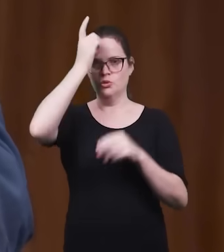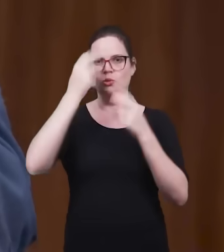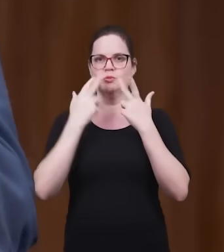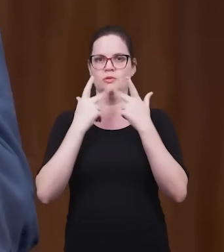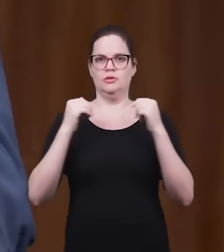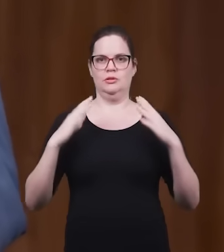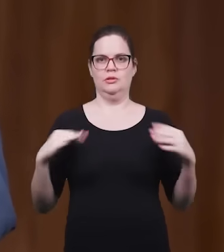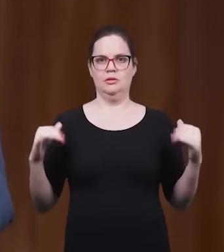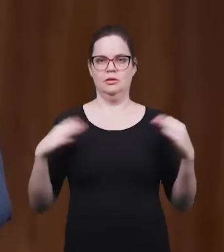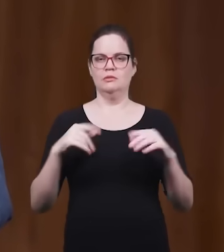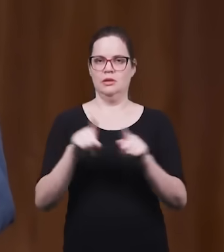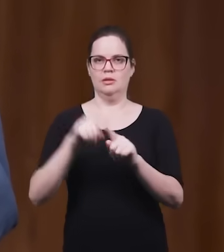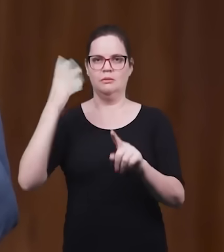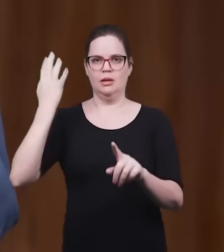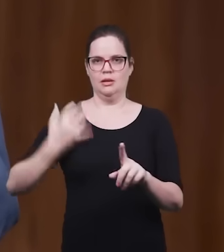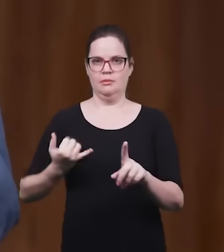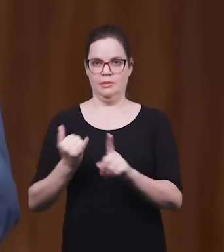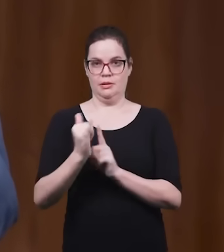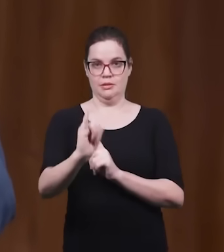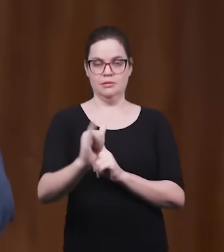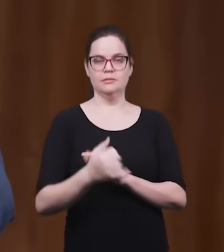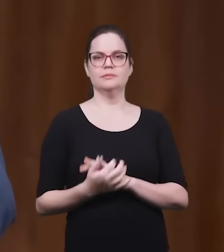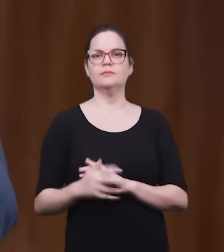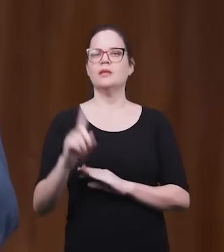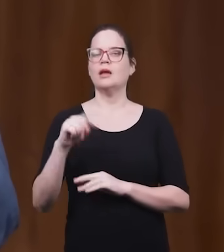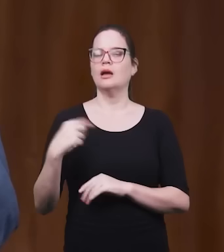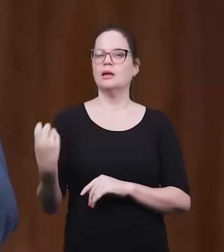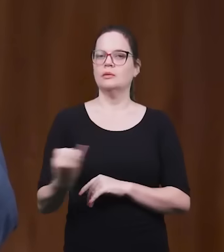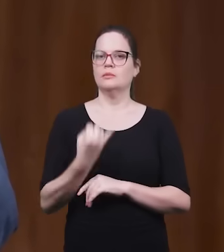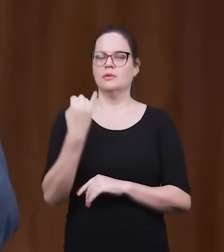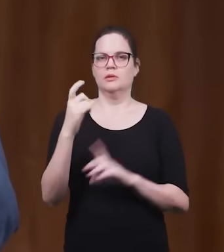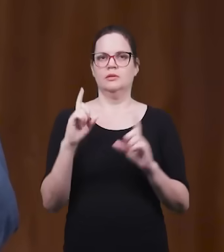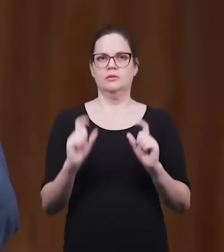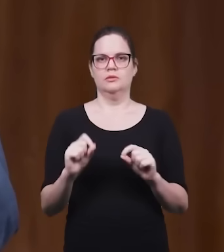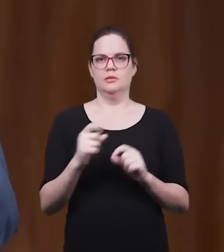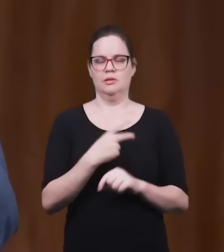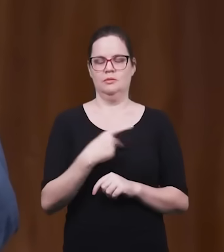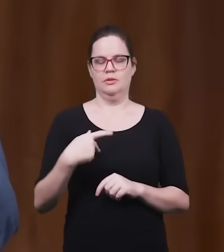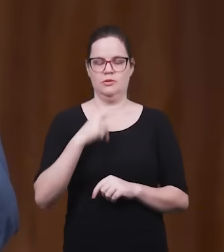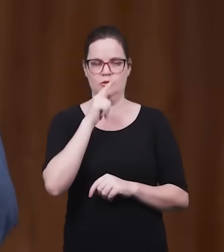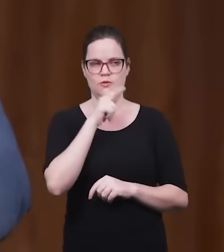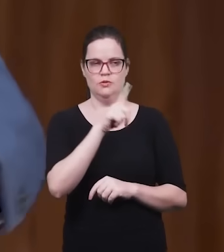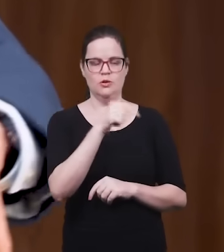línguas e interpretação. É muito importante, Gilson,